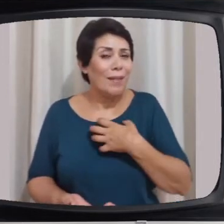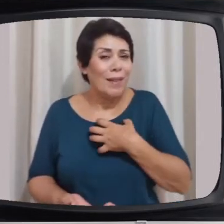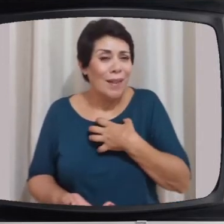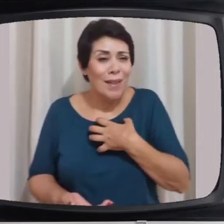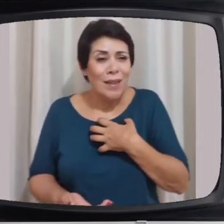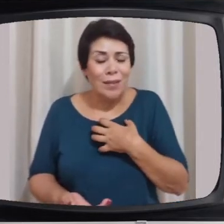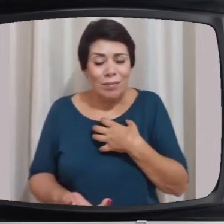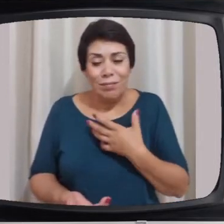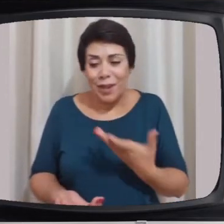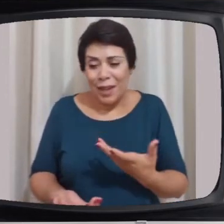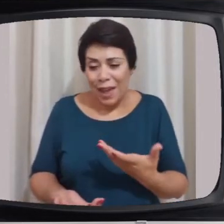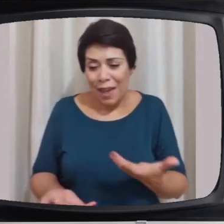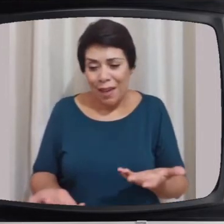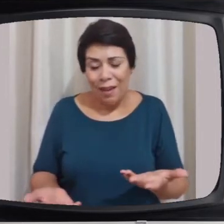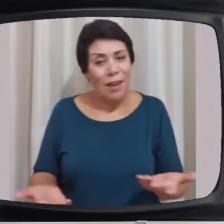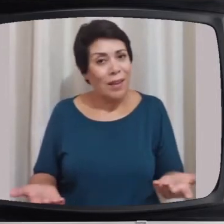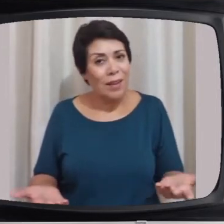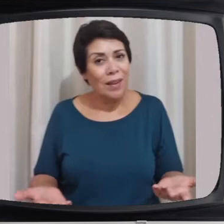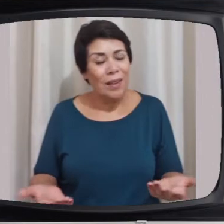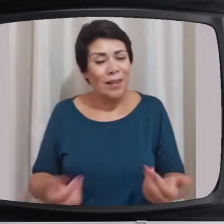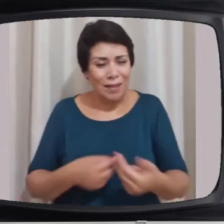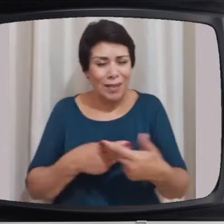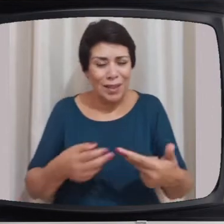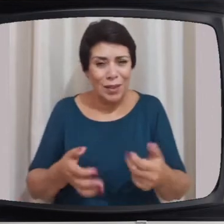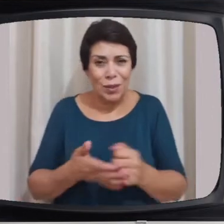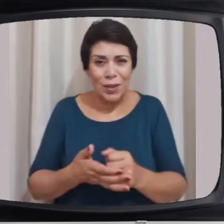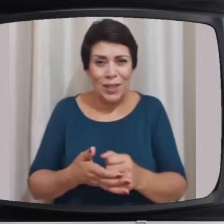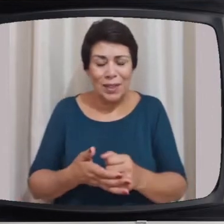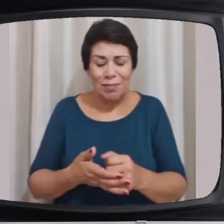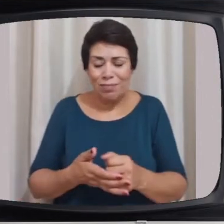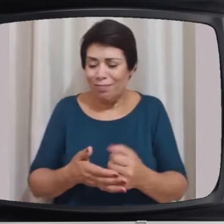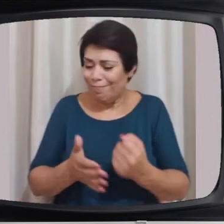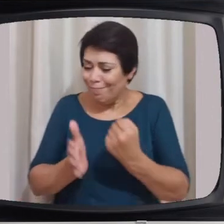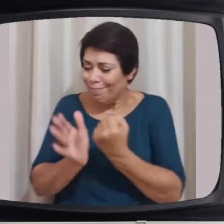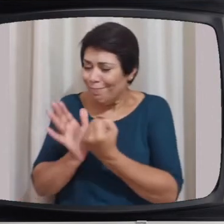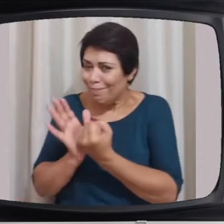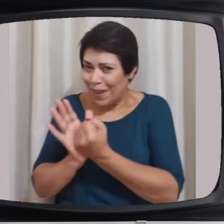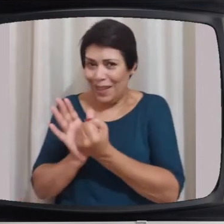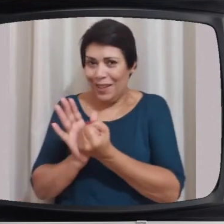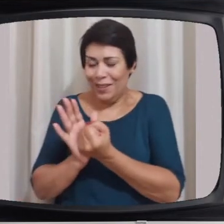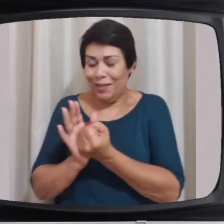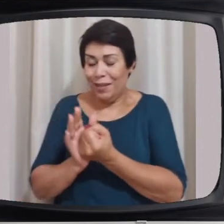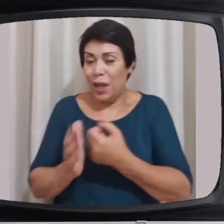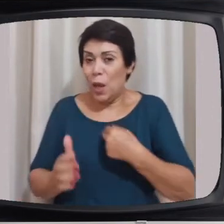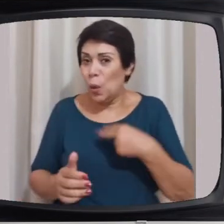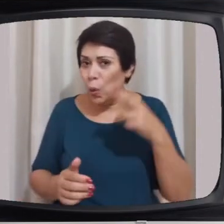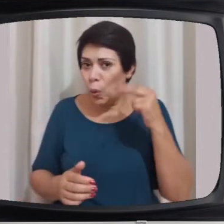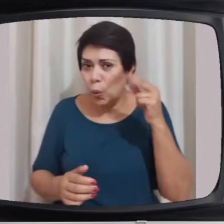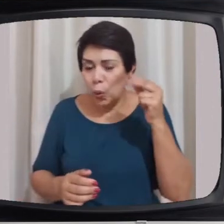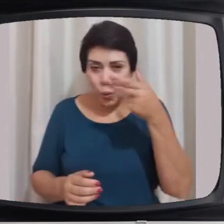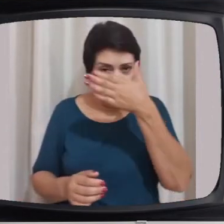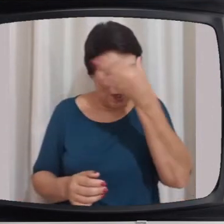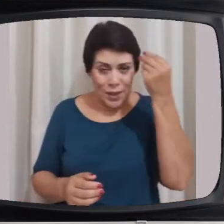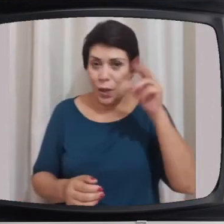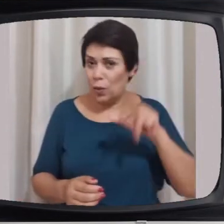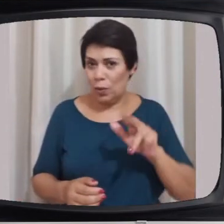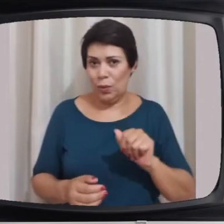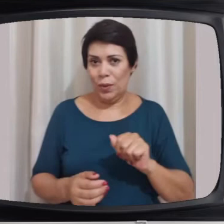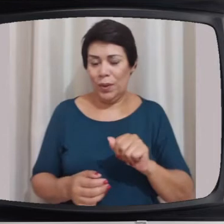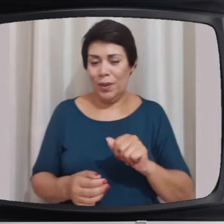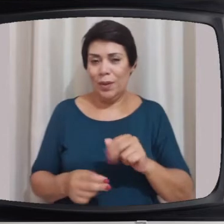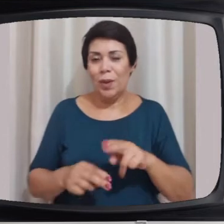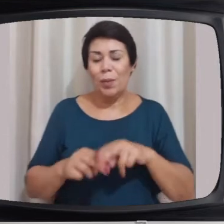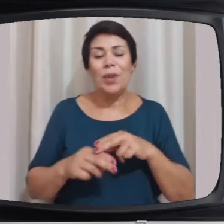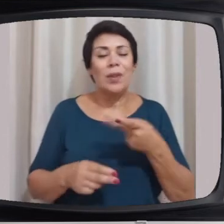eu tenho é que essas coisas deixam uma marca que eu nunca me esqueço. Daí que eu digo, as brigas